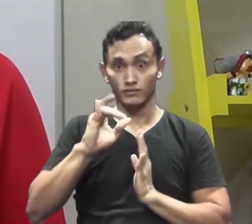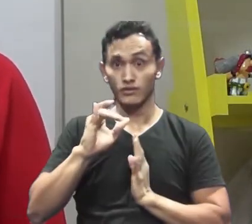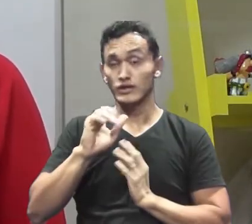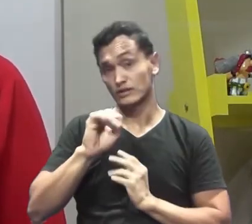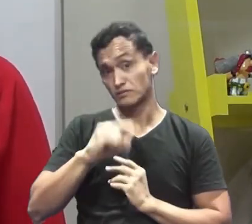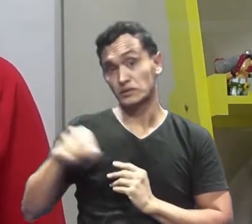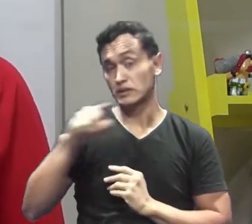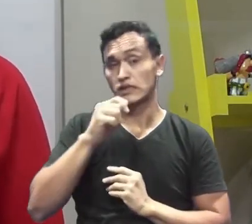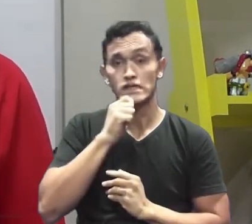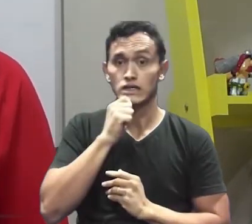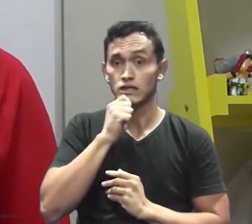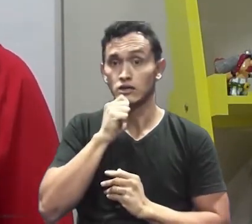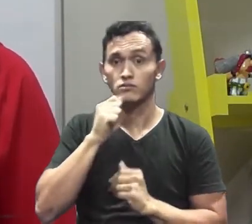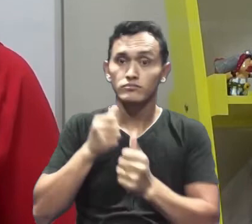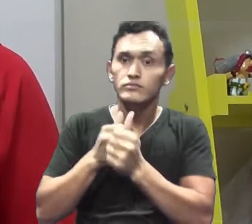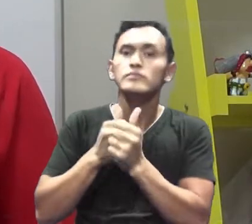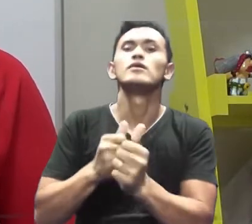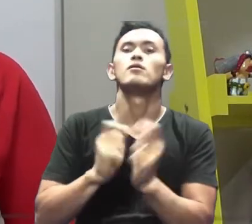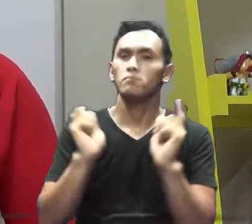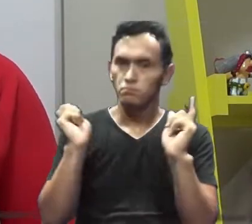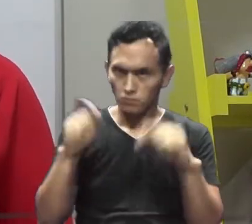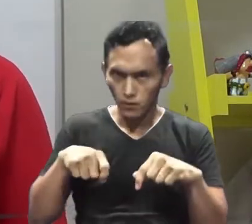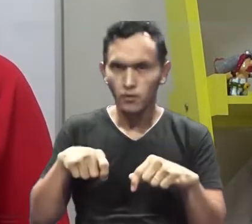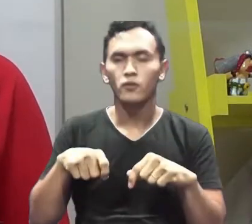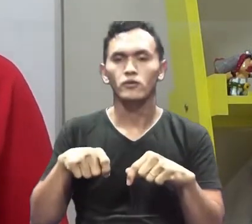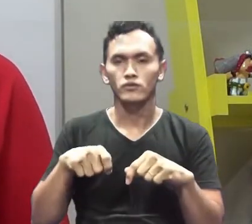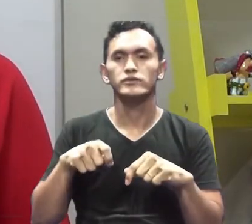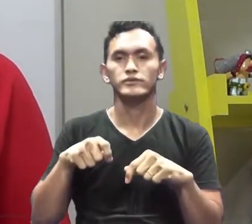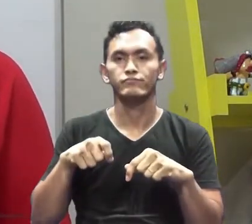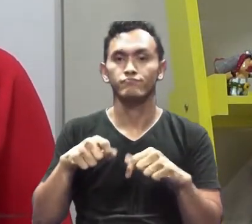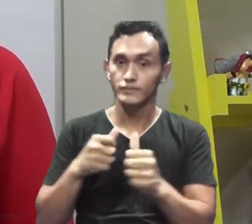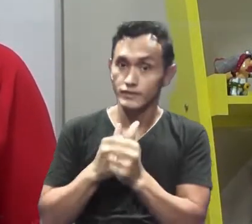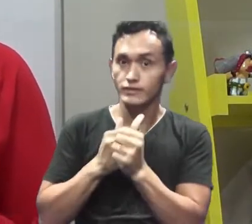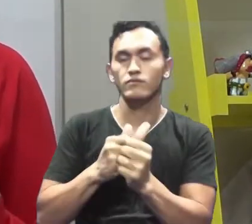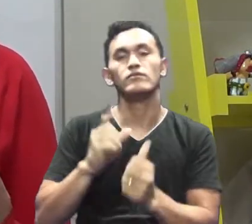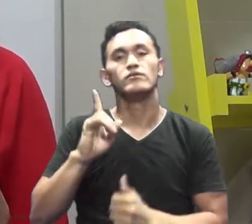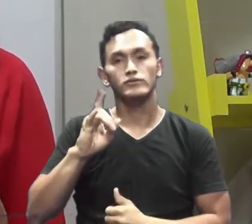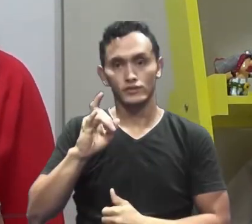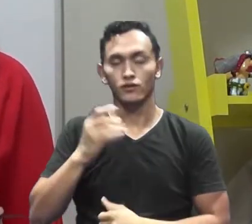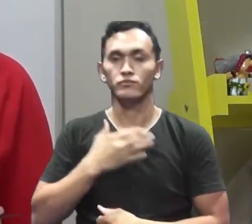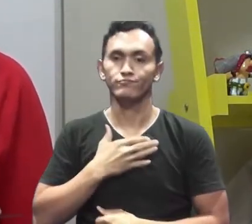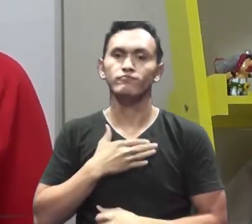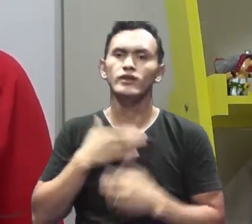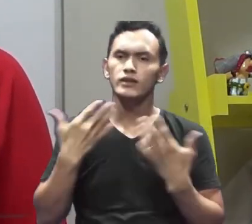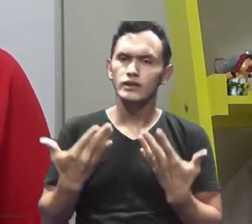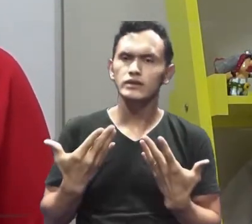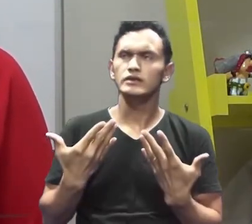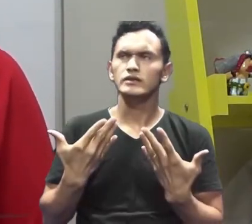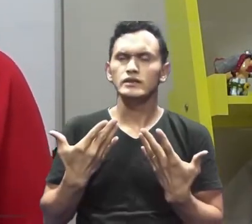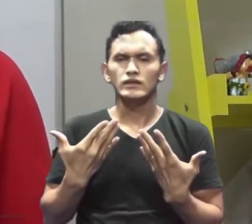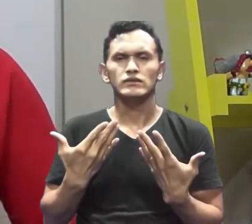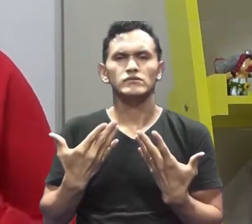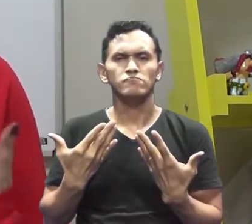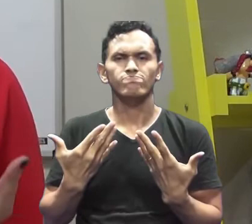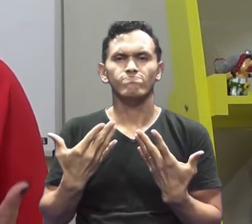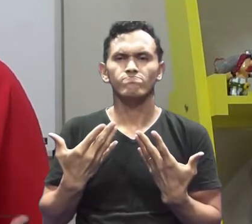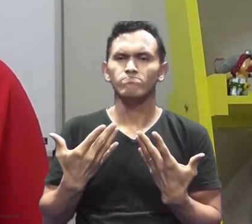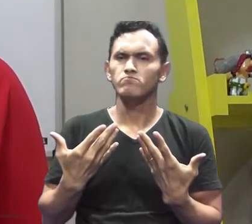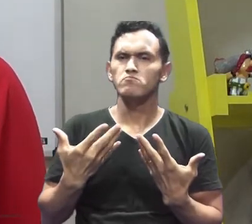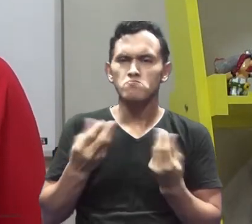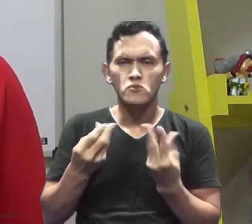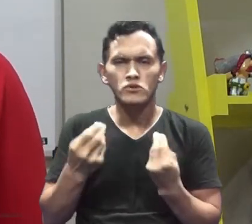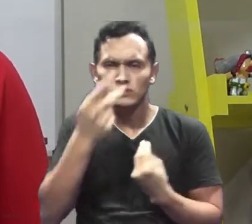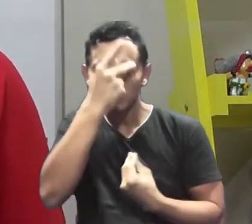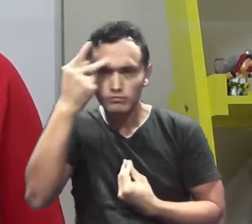Instagram. Se você ainda não me segue por lá, você pode seguir no @Janene Spolidório. E esse post, ele deu assim um engajamento